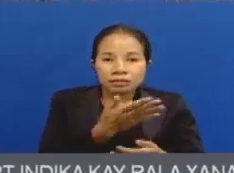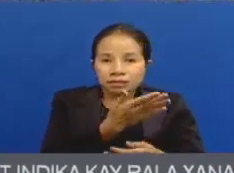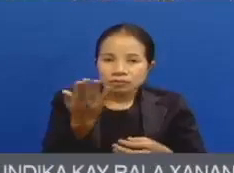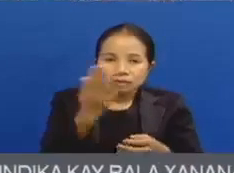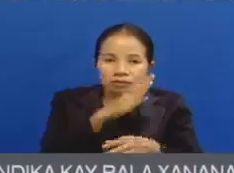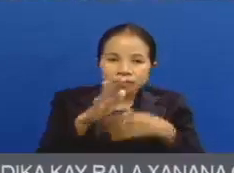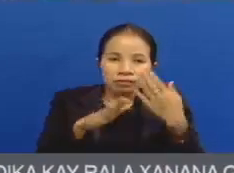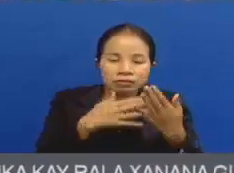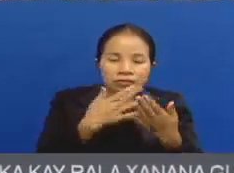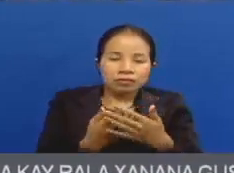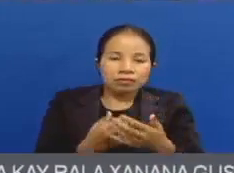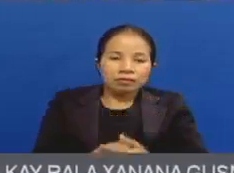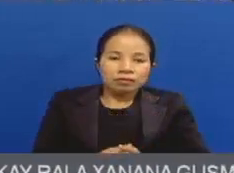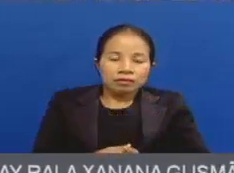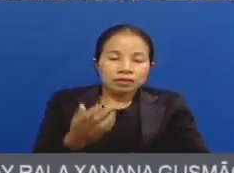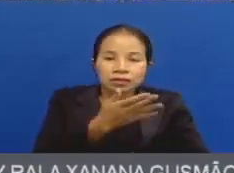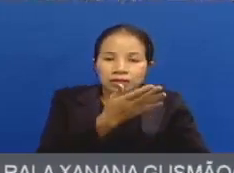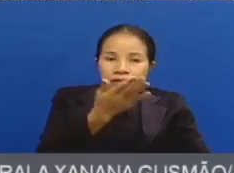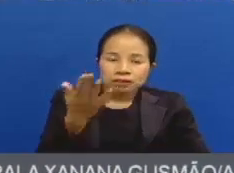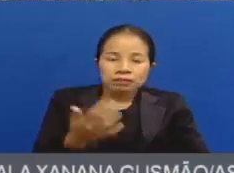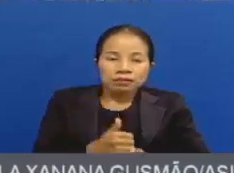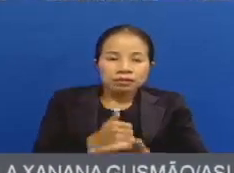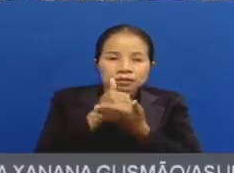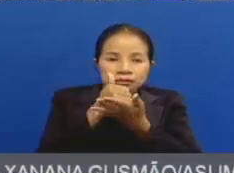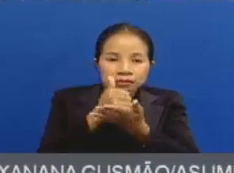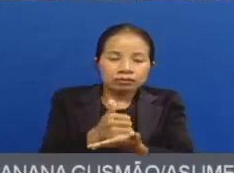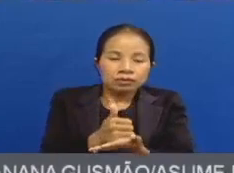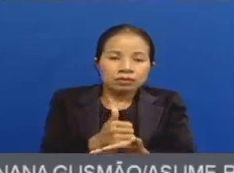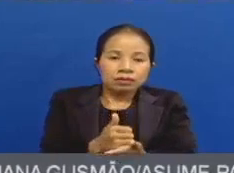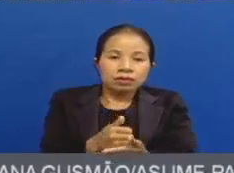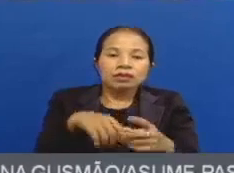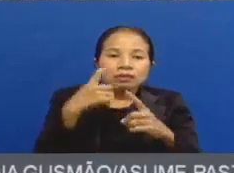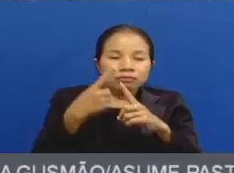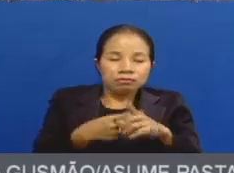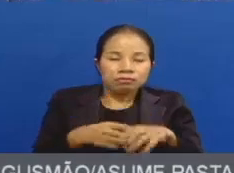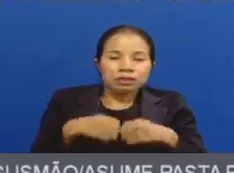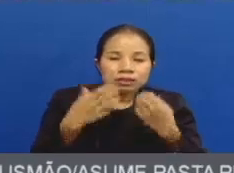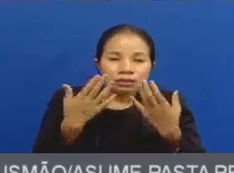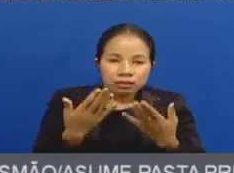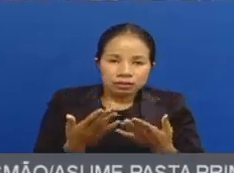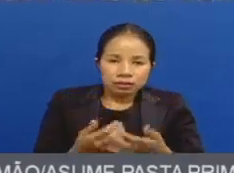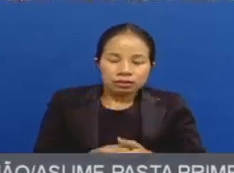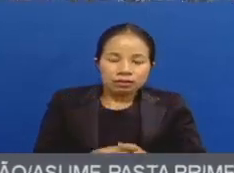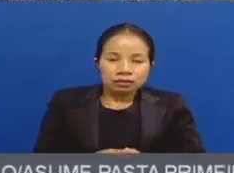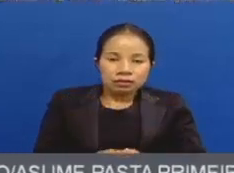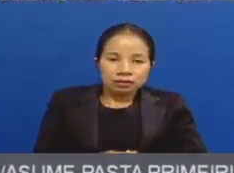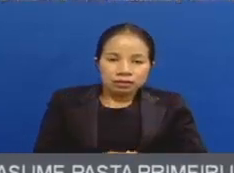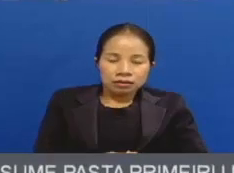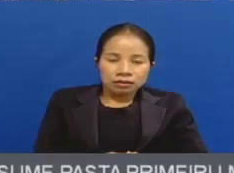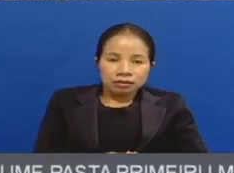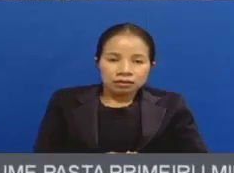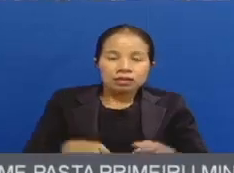outro. Ita boa tira de apoio e a fulanghira nelaram. Durante